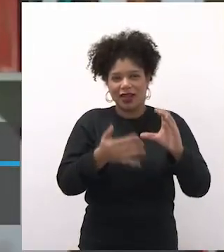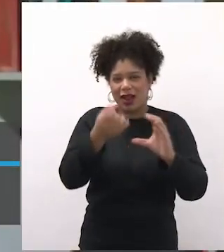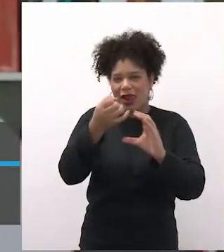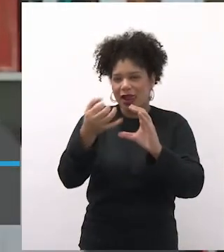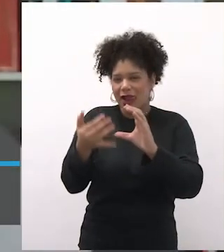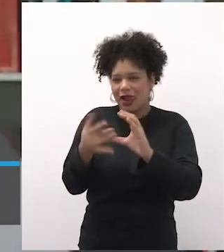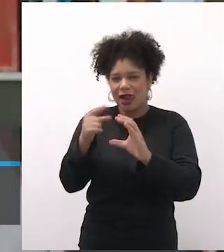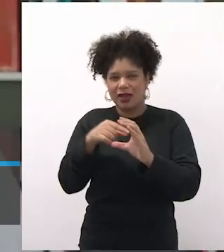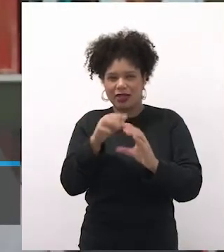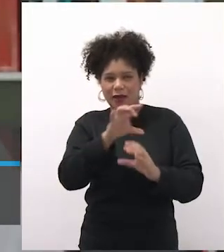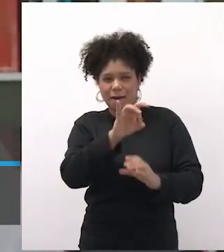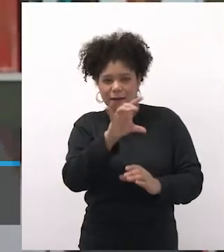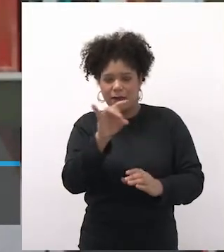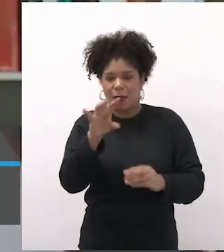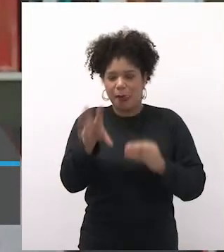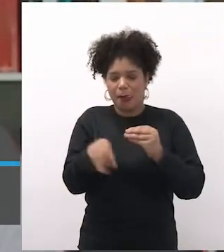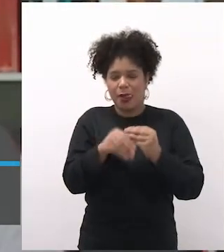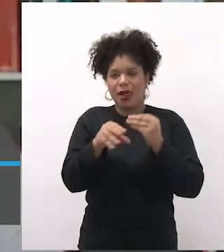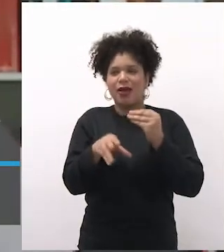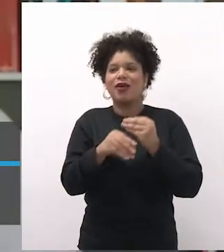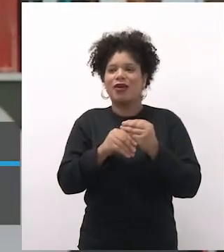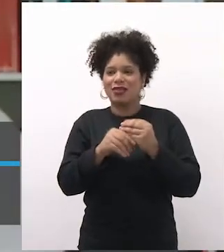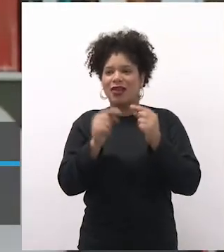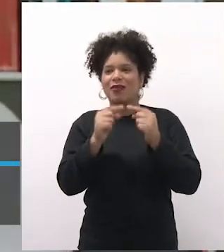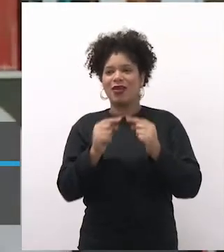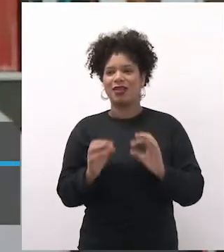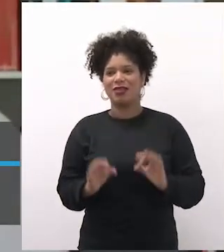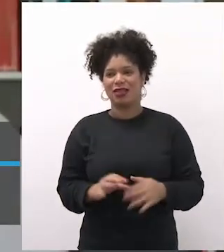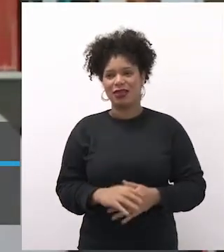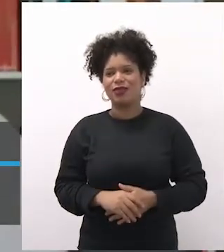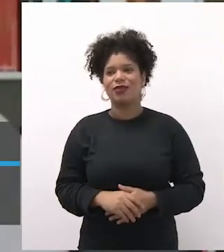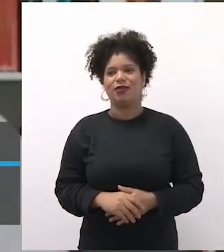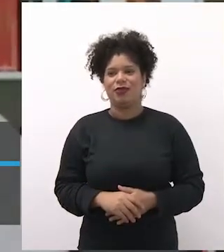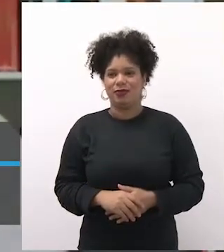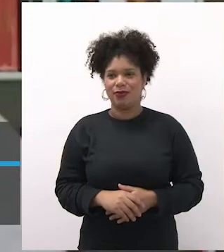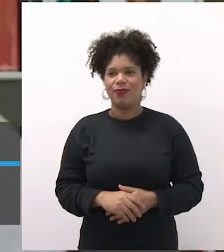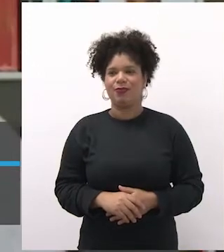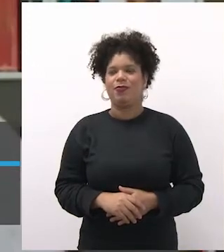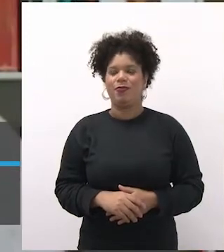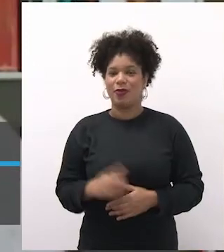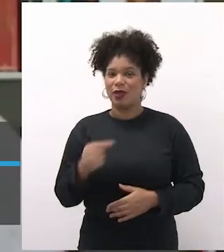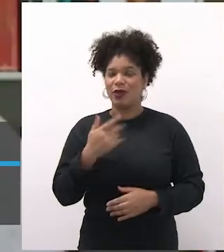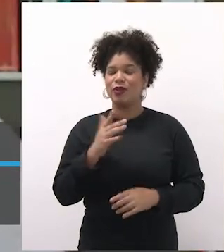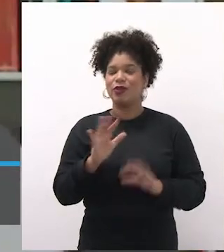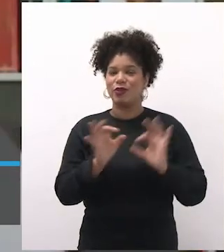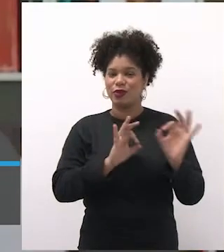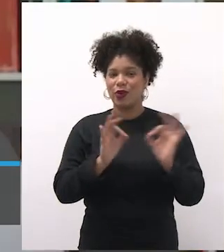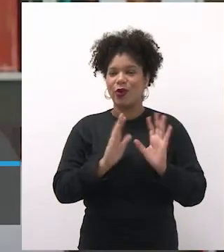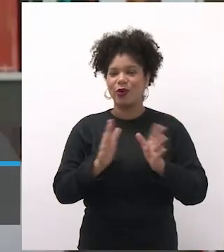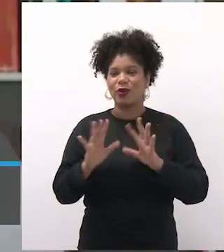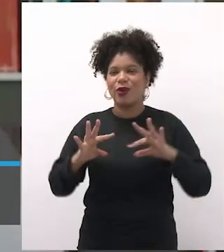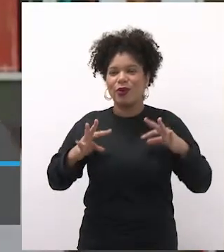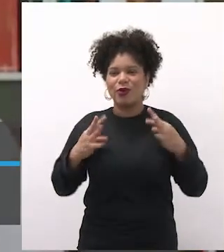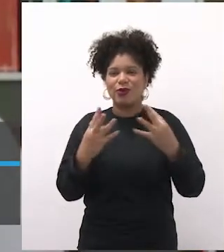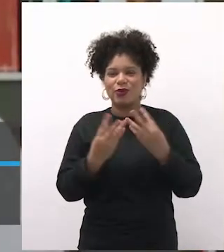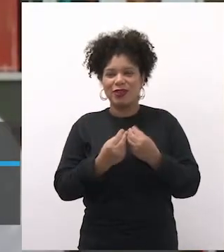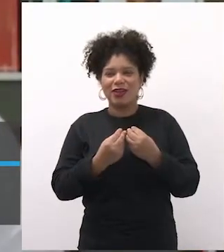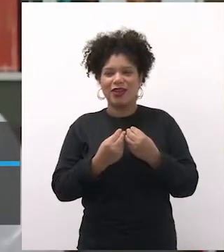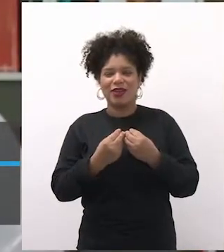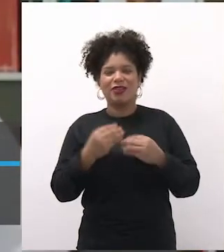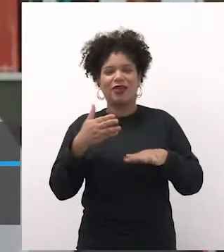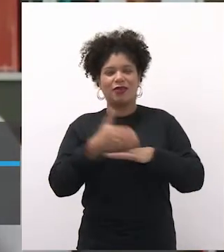e encaixar cada um no espaço que cada uma se sente bem. Então, a gente se organiza dessa forma para que todo mundo